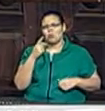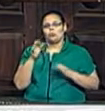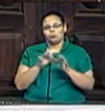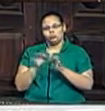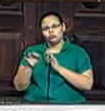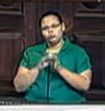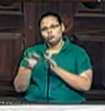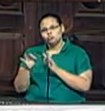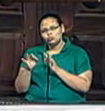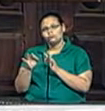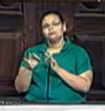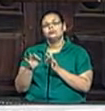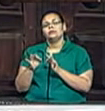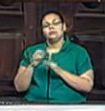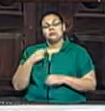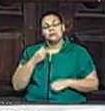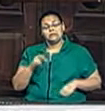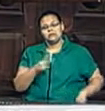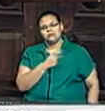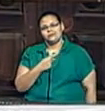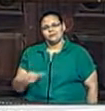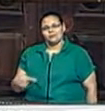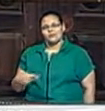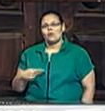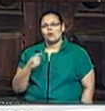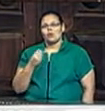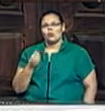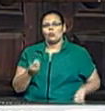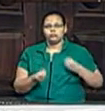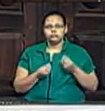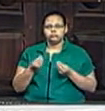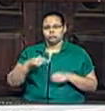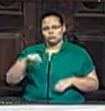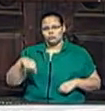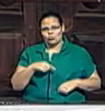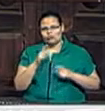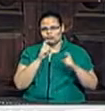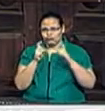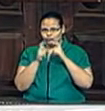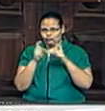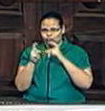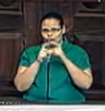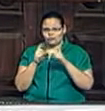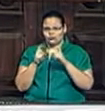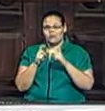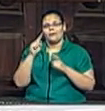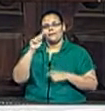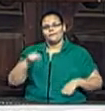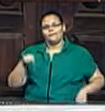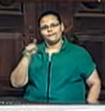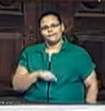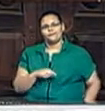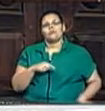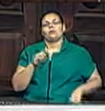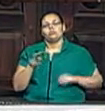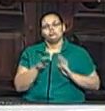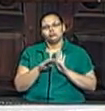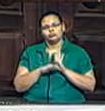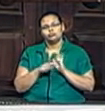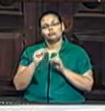projetos especificamente, senhor presidente, como podemos nós discutir a eliminação de um programa